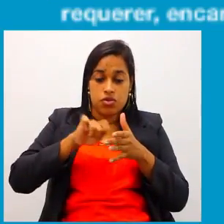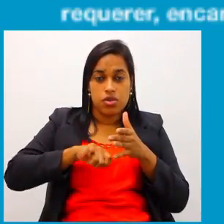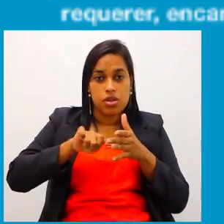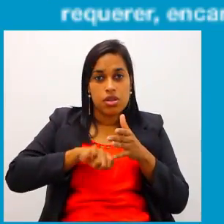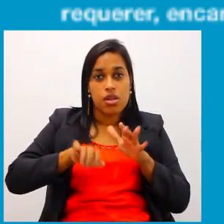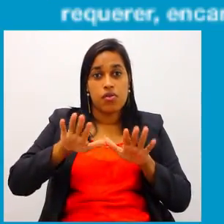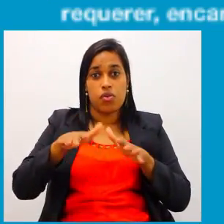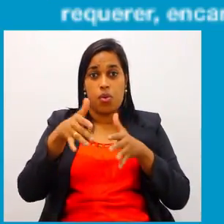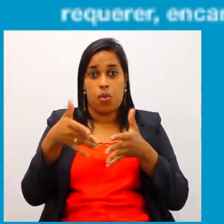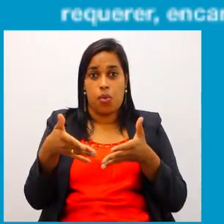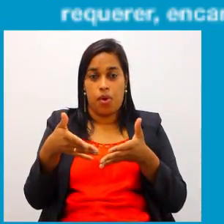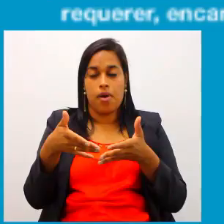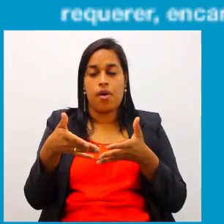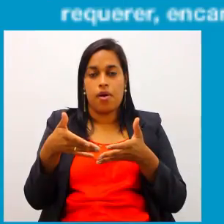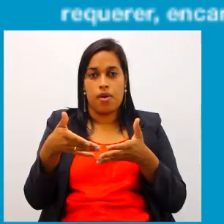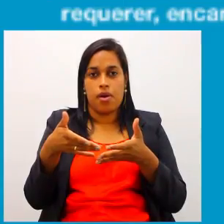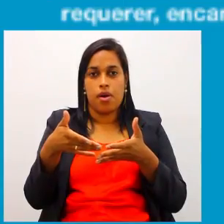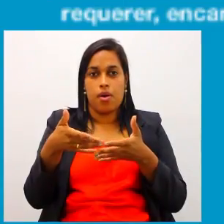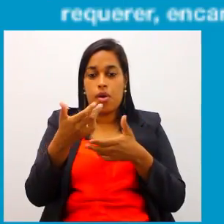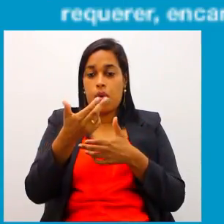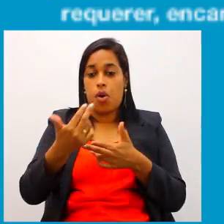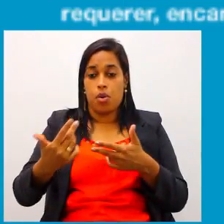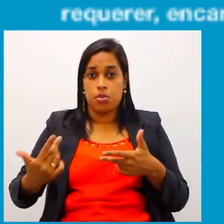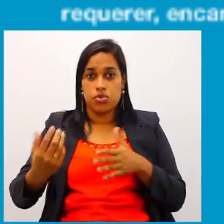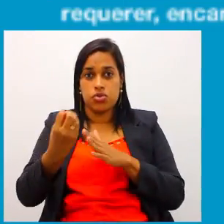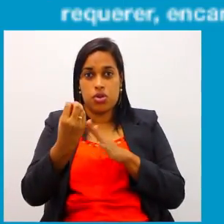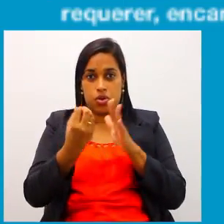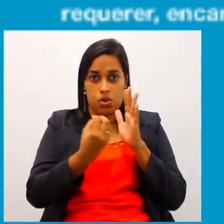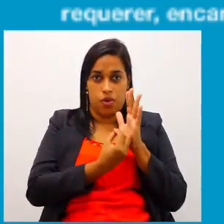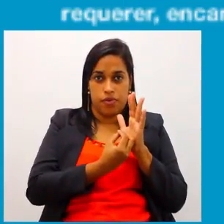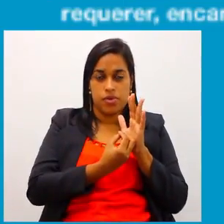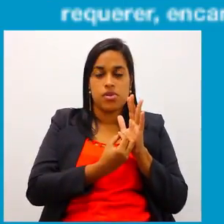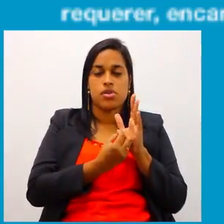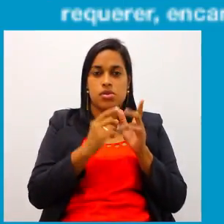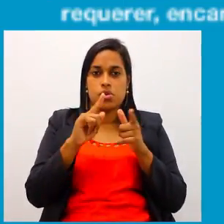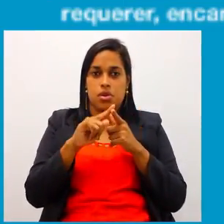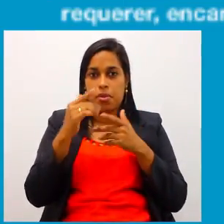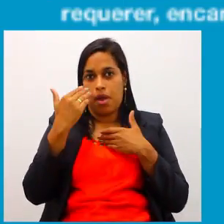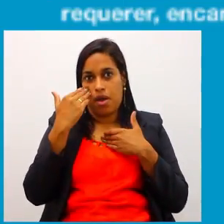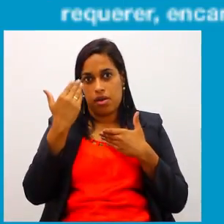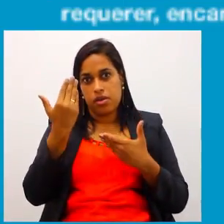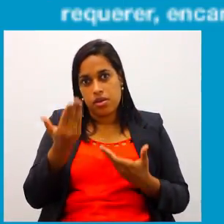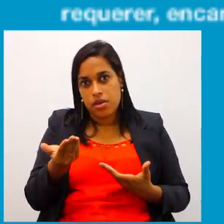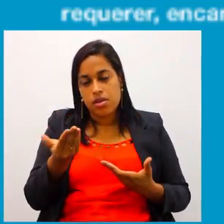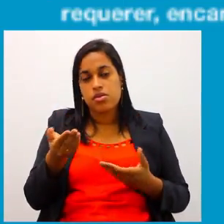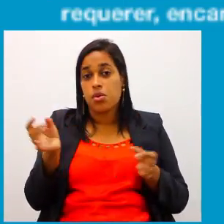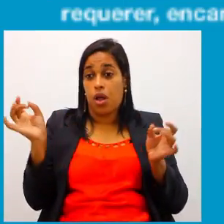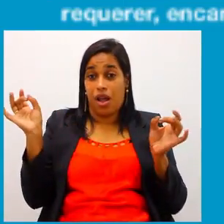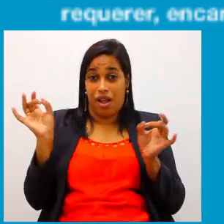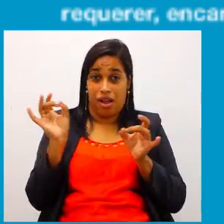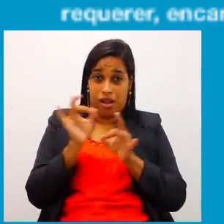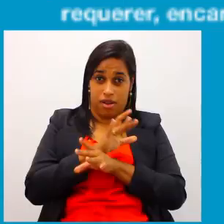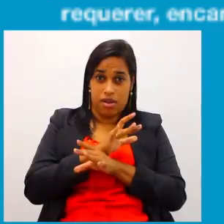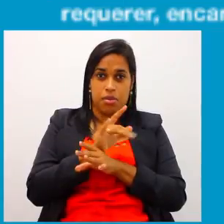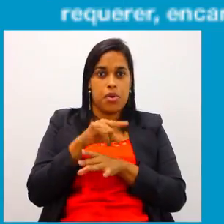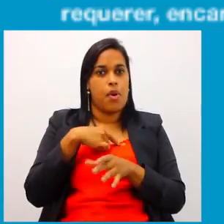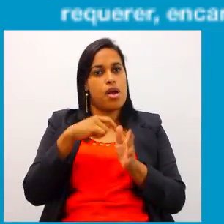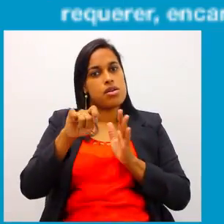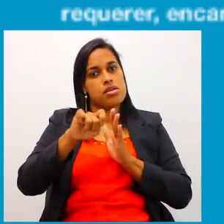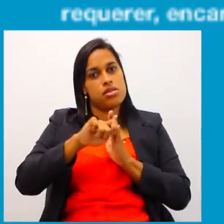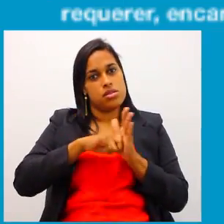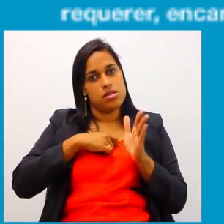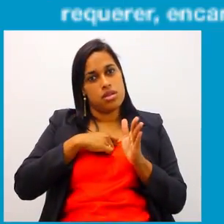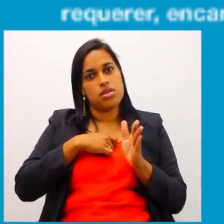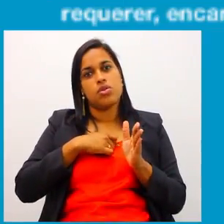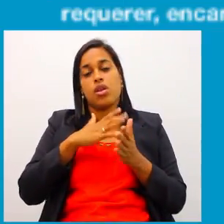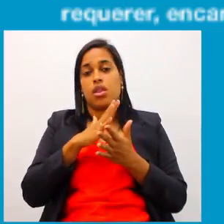escrevo qual é o objeto do ofício e faço agradecimentos. Logo após isso eu